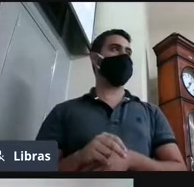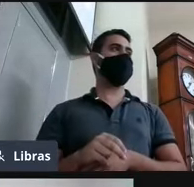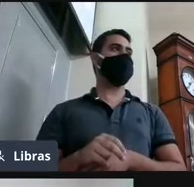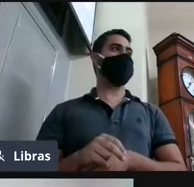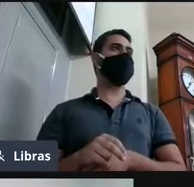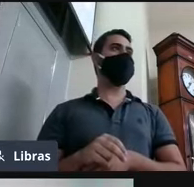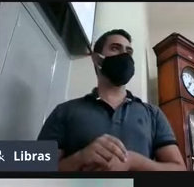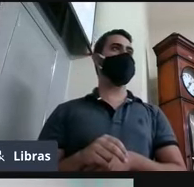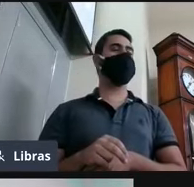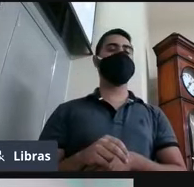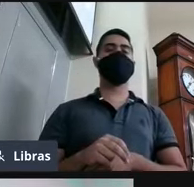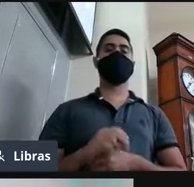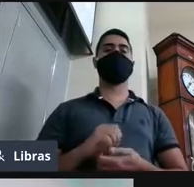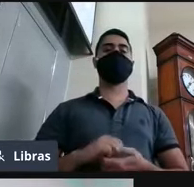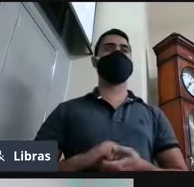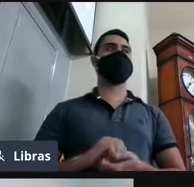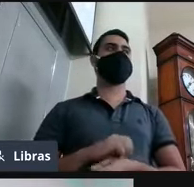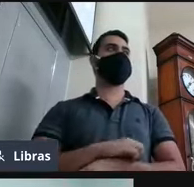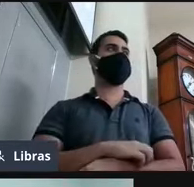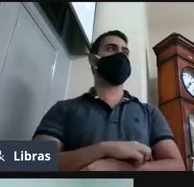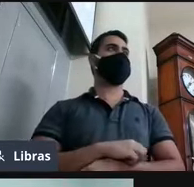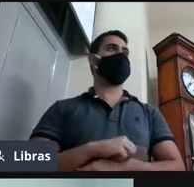nominal de 2/3.